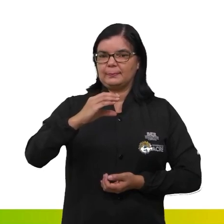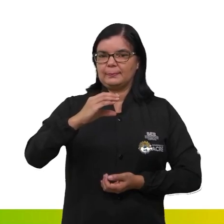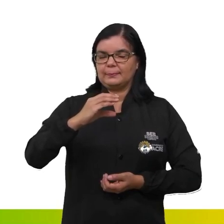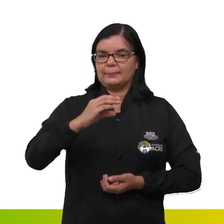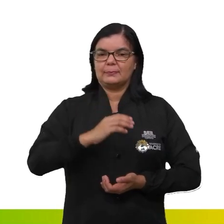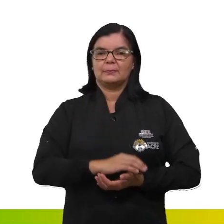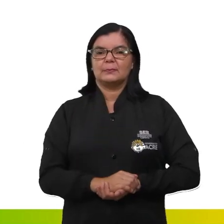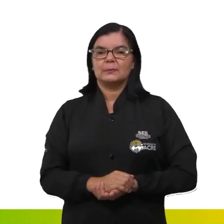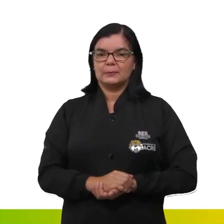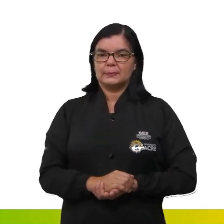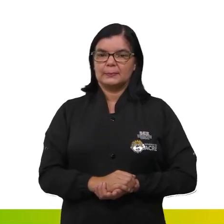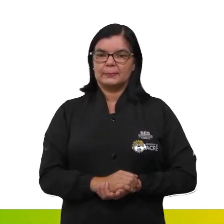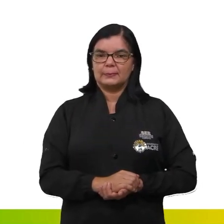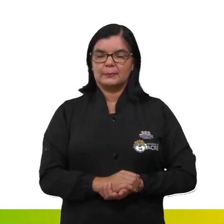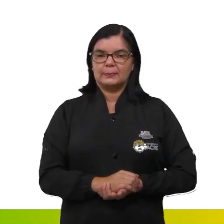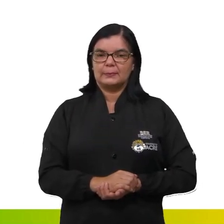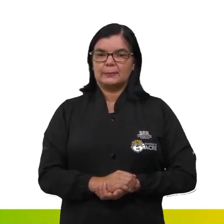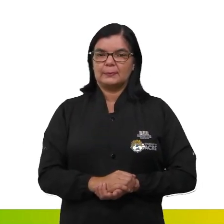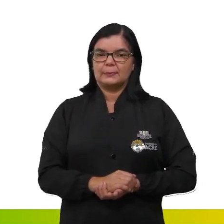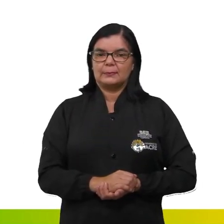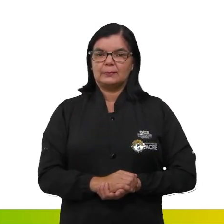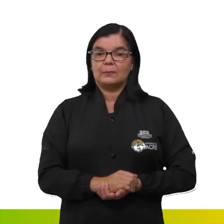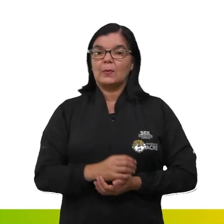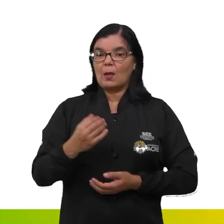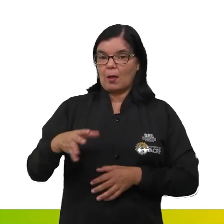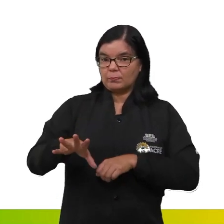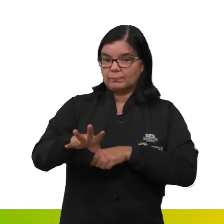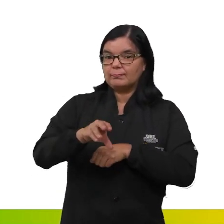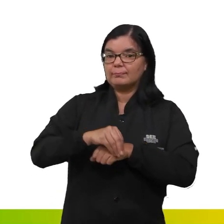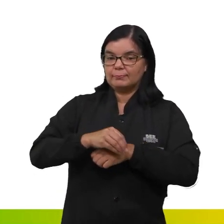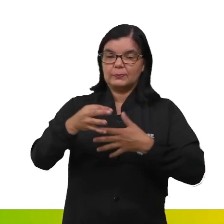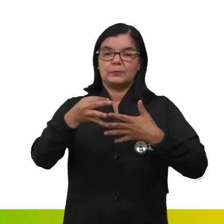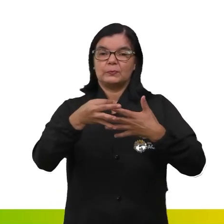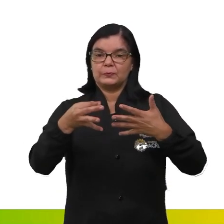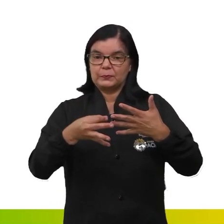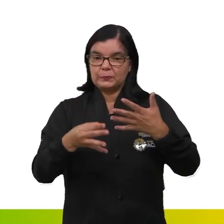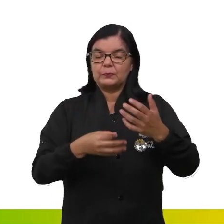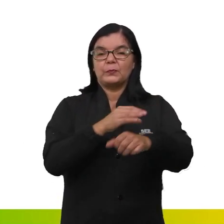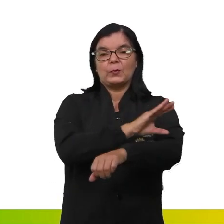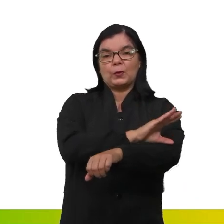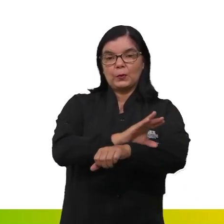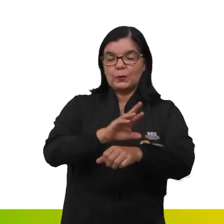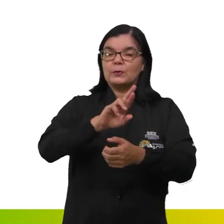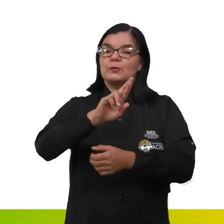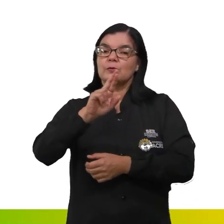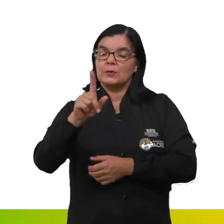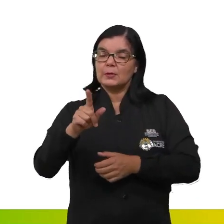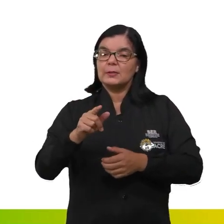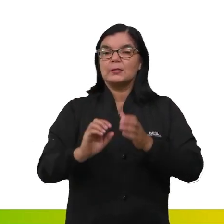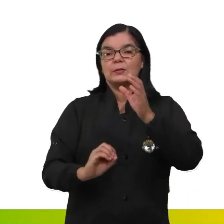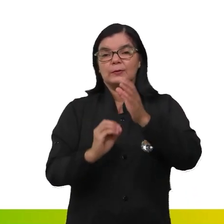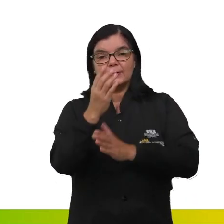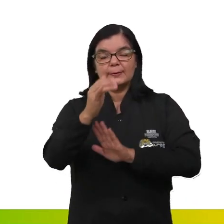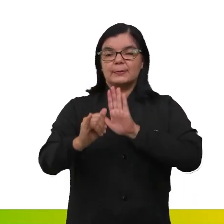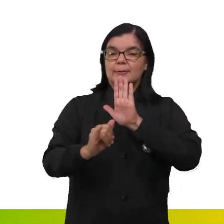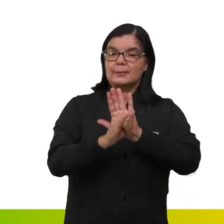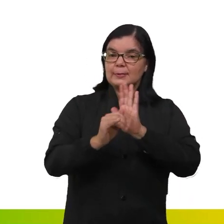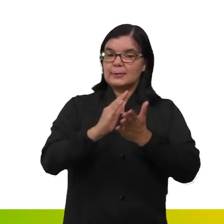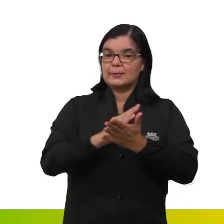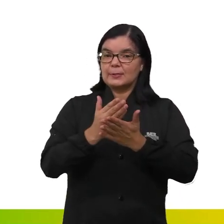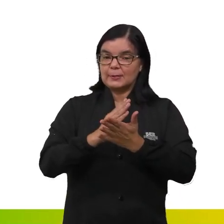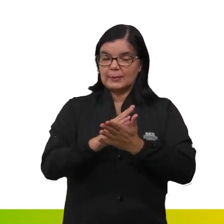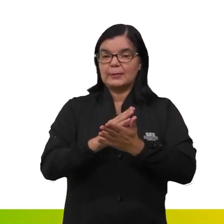Temos a letra C como a resposta correta, a incorporação de elementos culturais diversos, criando identidades híbridas